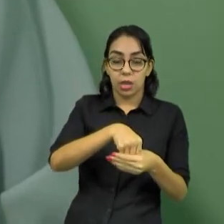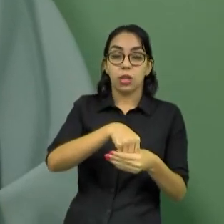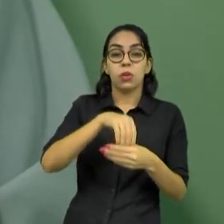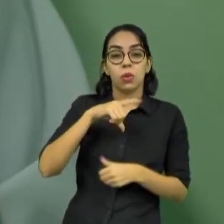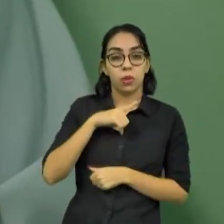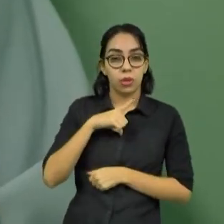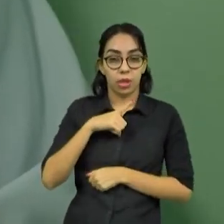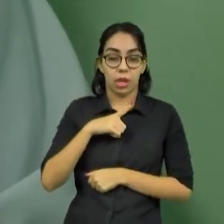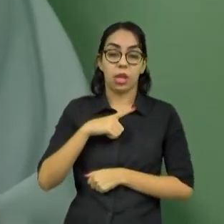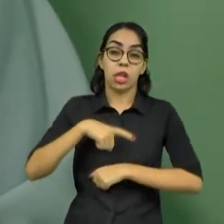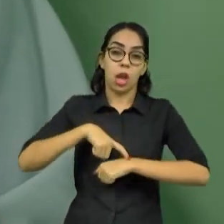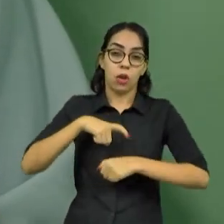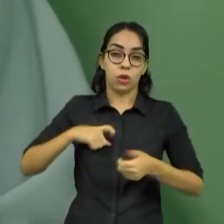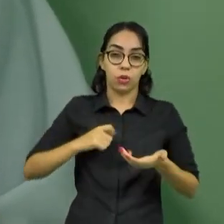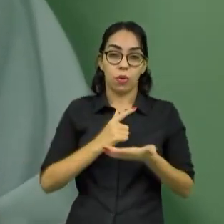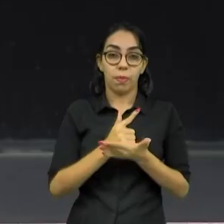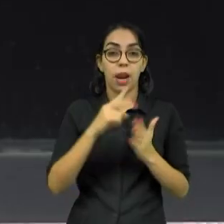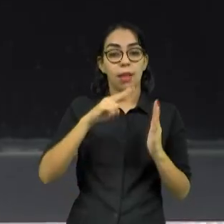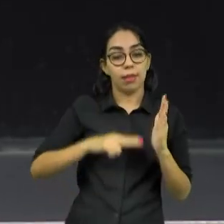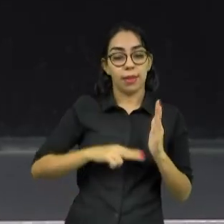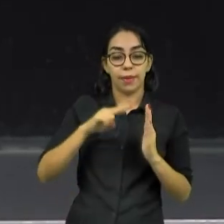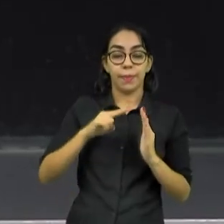garante a qualidade do resultado.